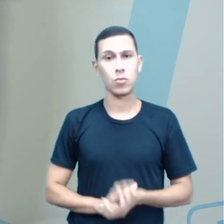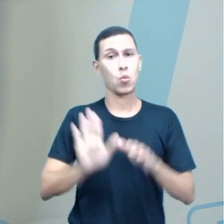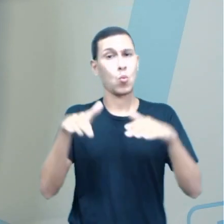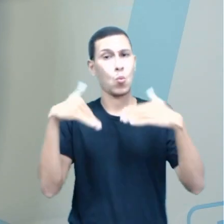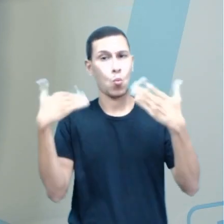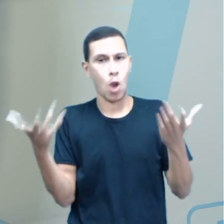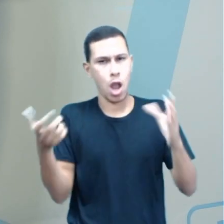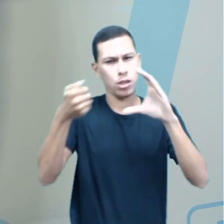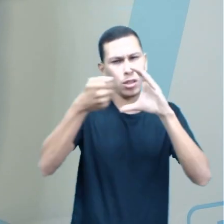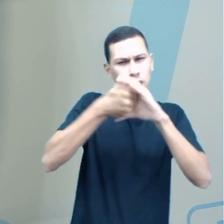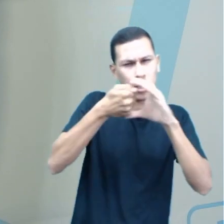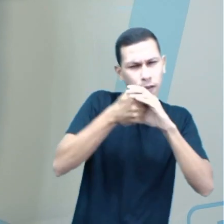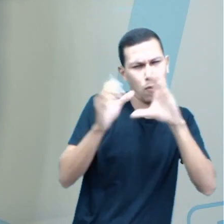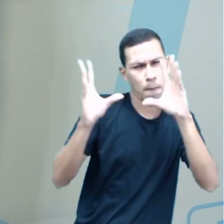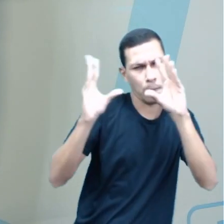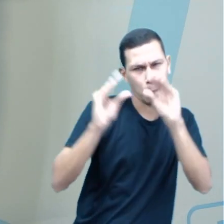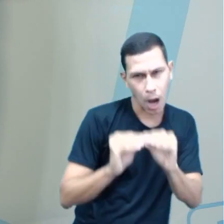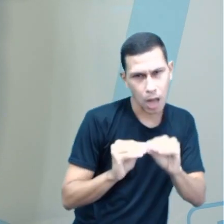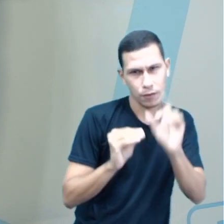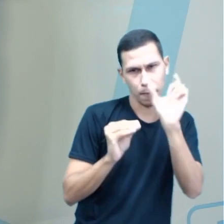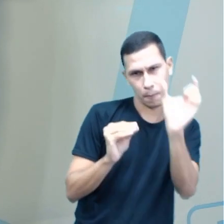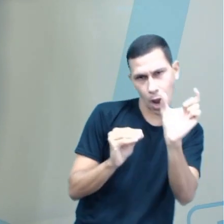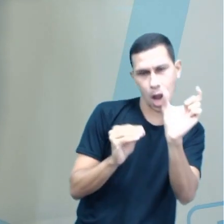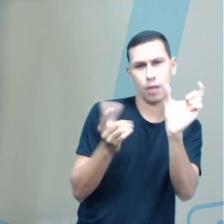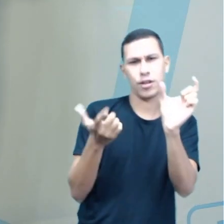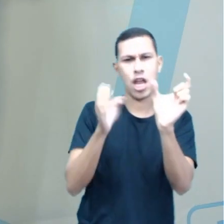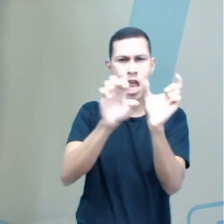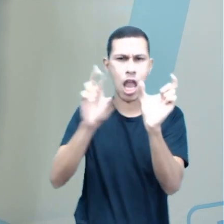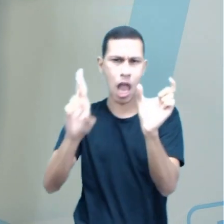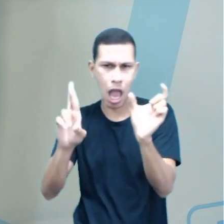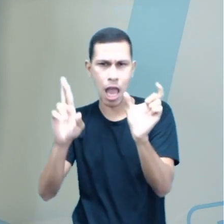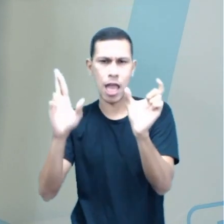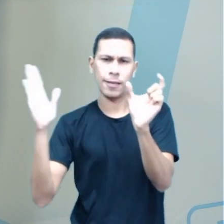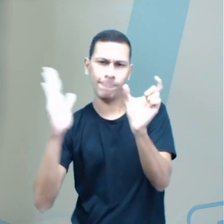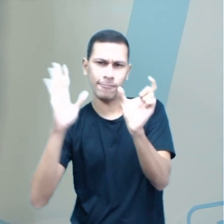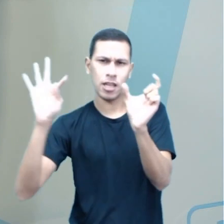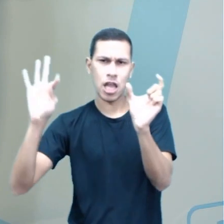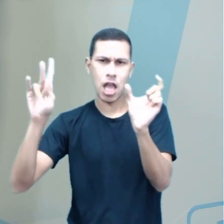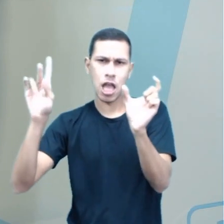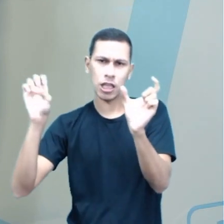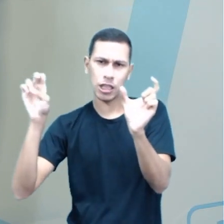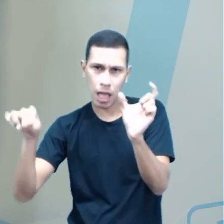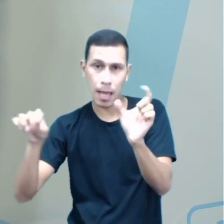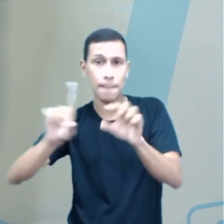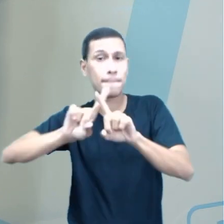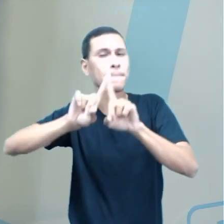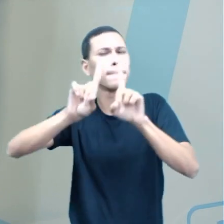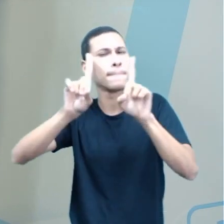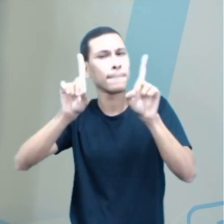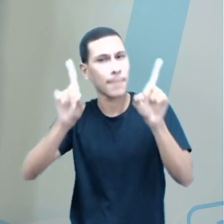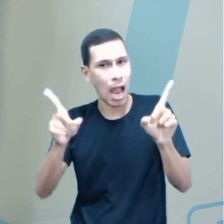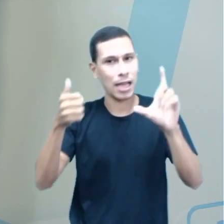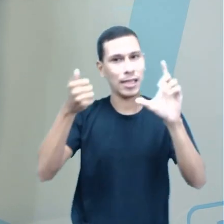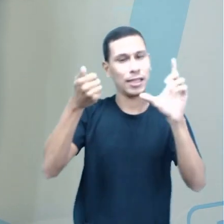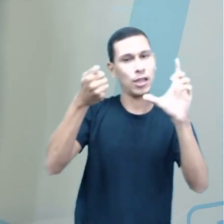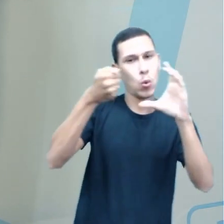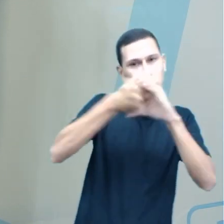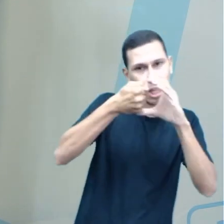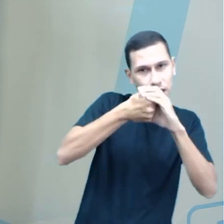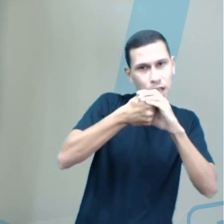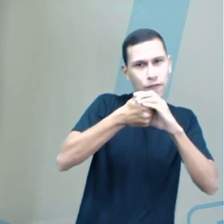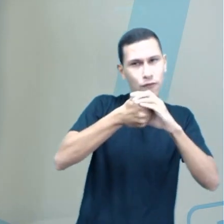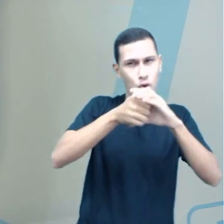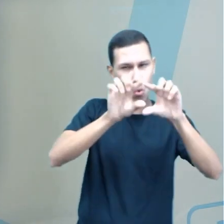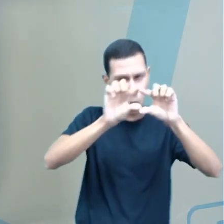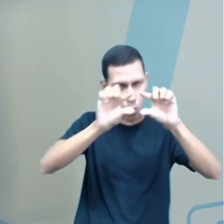ER no final dele e colocamos than depois. Se ele for longo, ou seja, professor, entendi o curto,